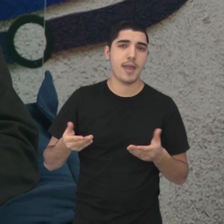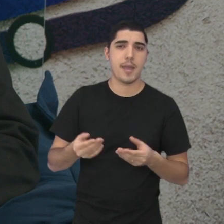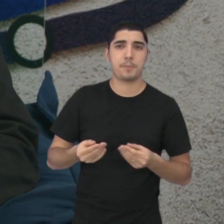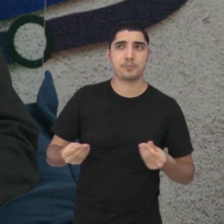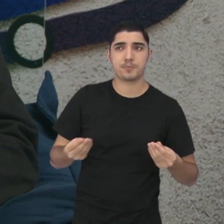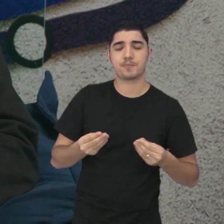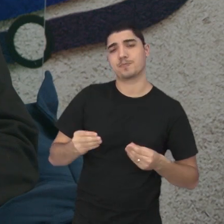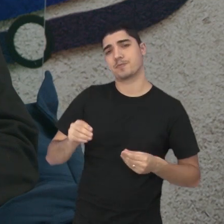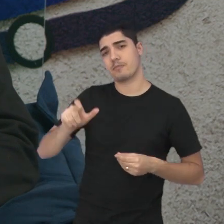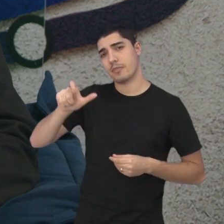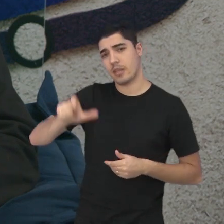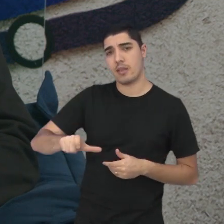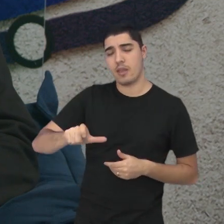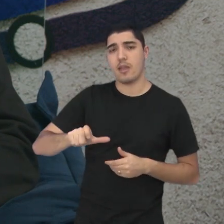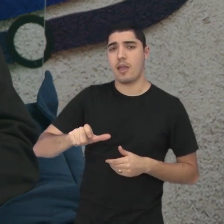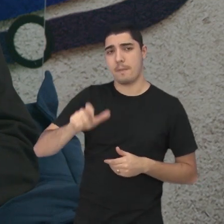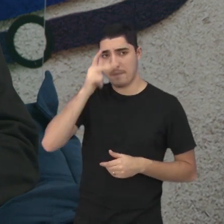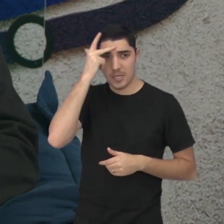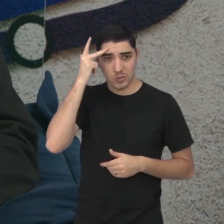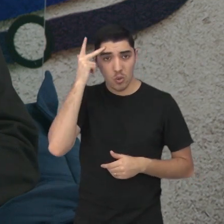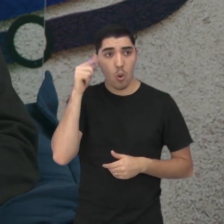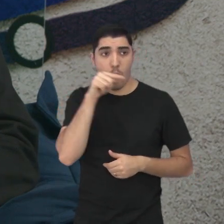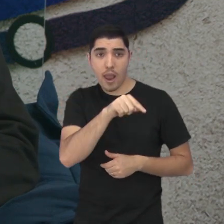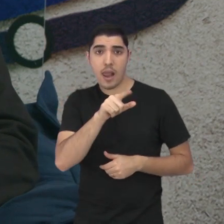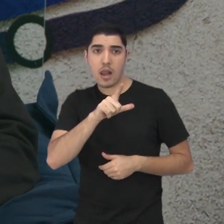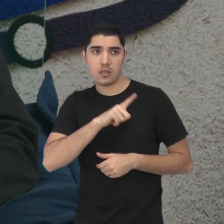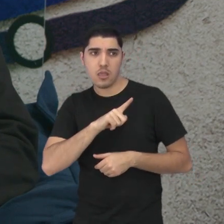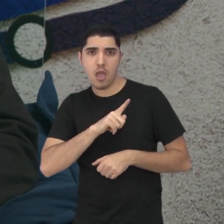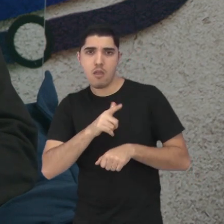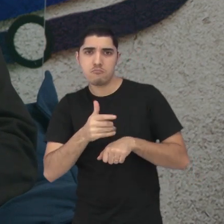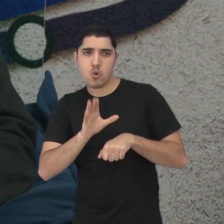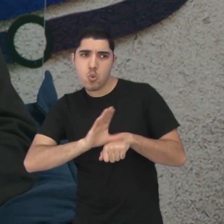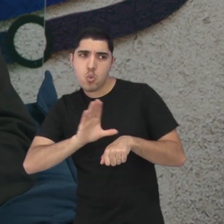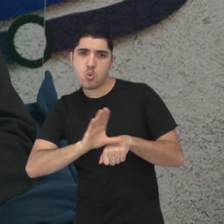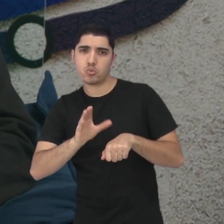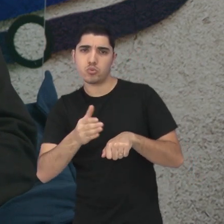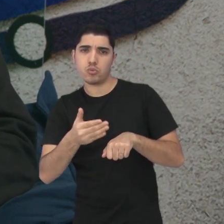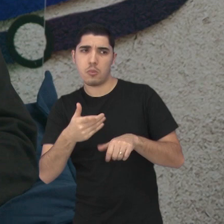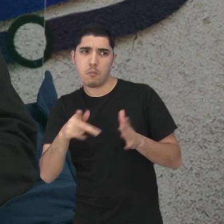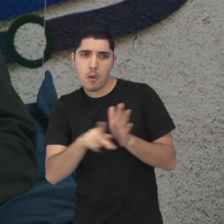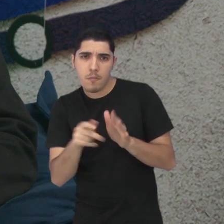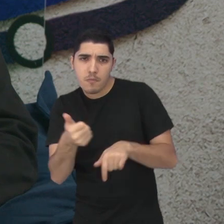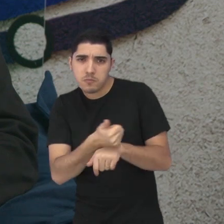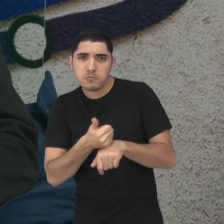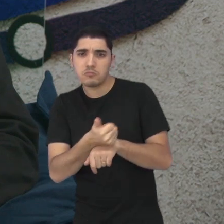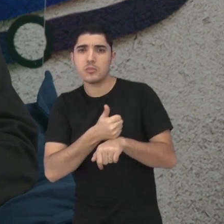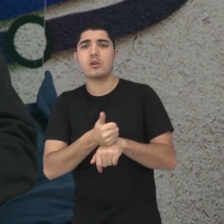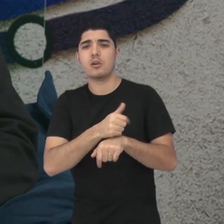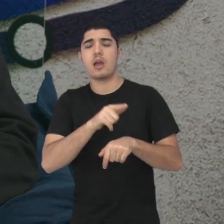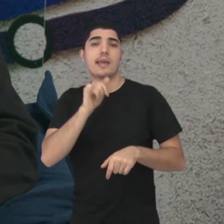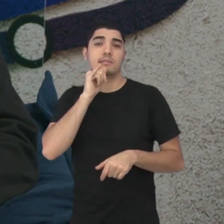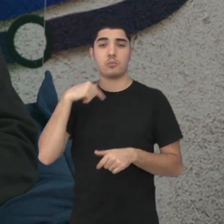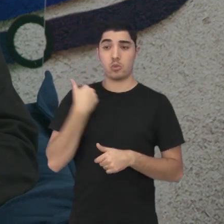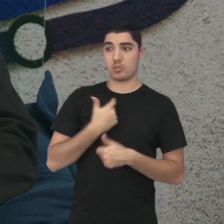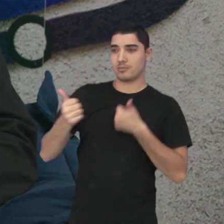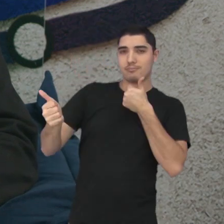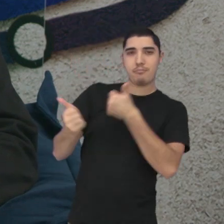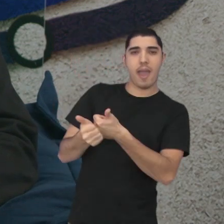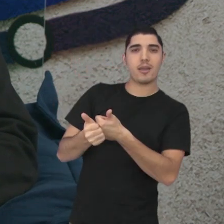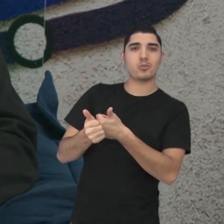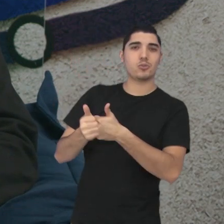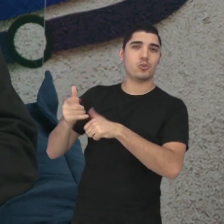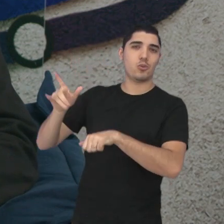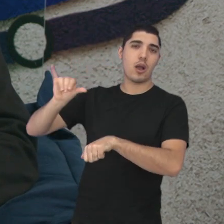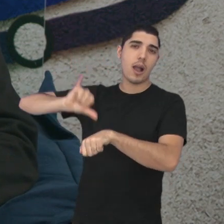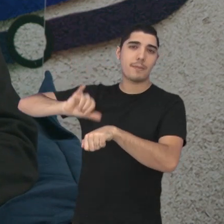de profissionalização mesmo, capacitação desses profissionais? A gente está próximo a São Paulo aqui, por